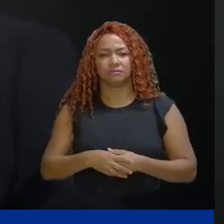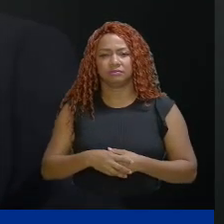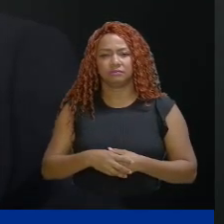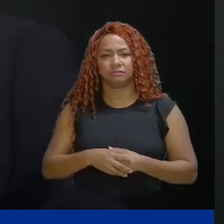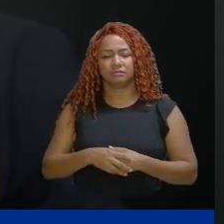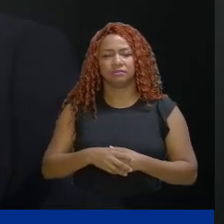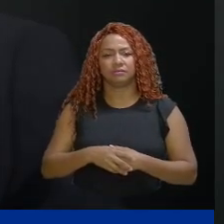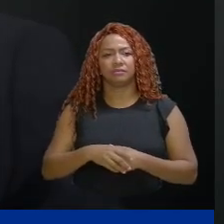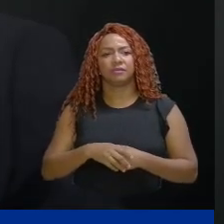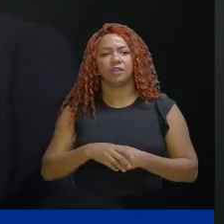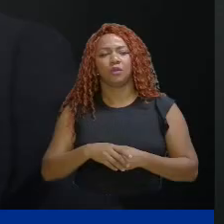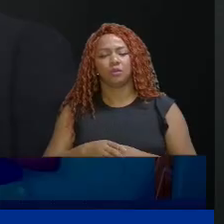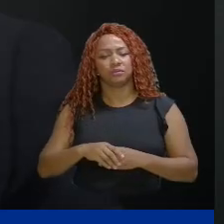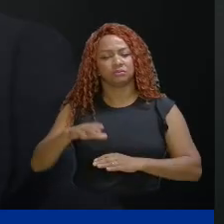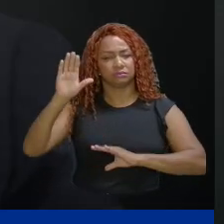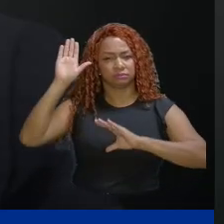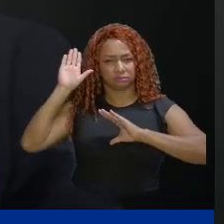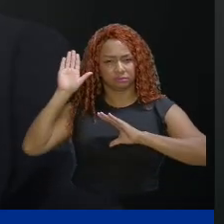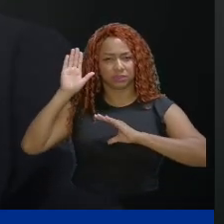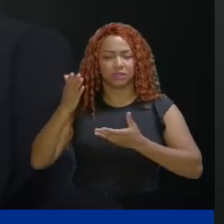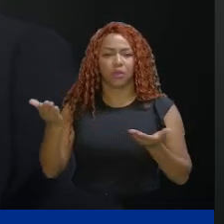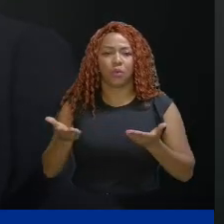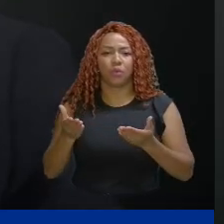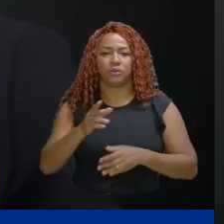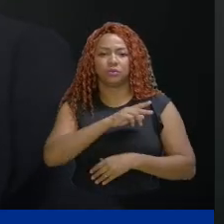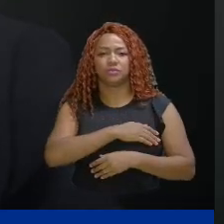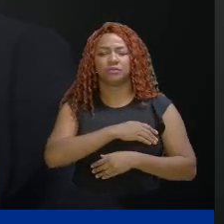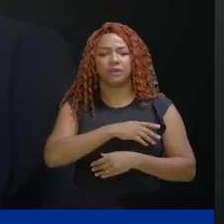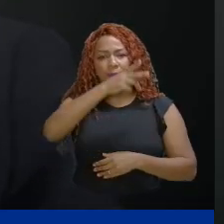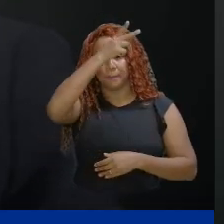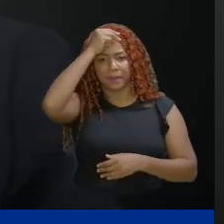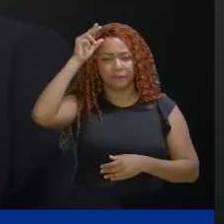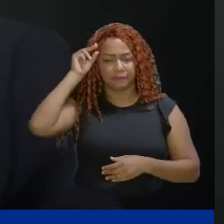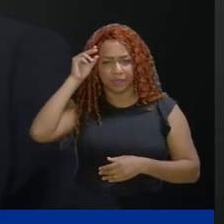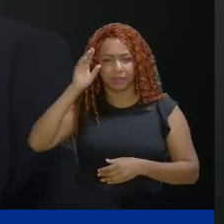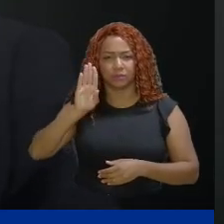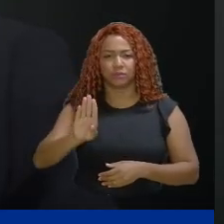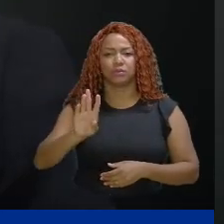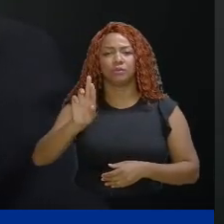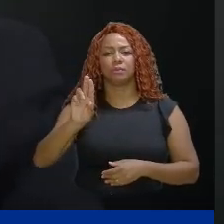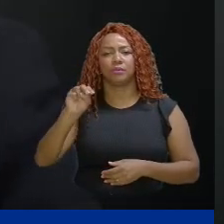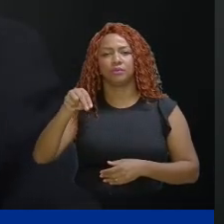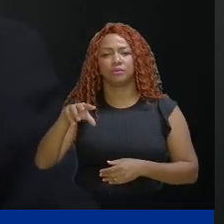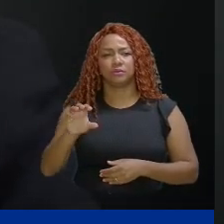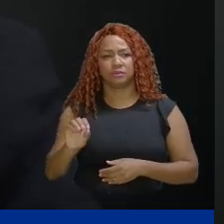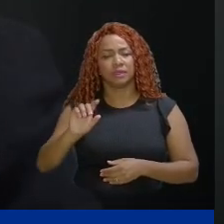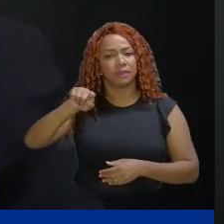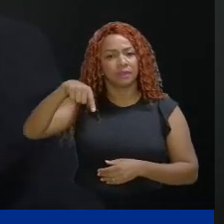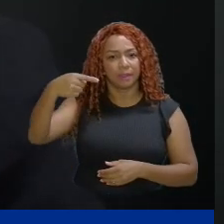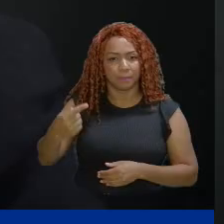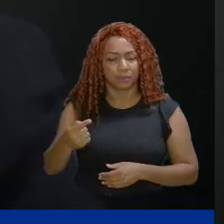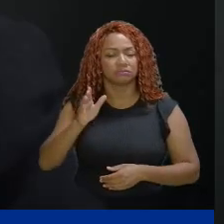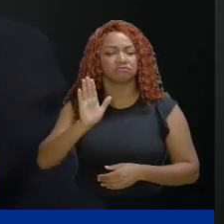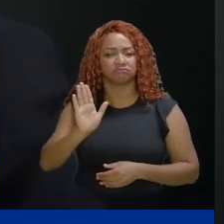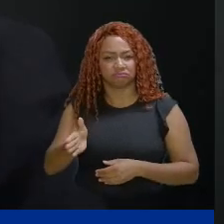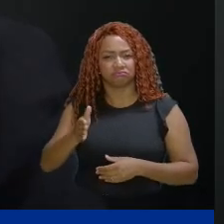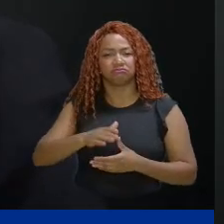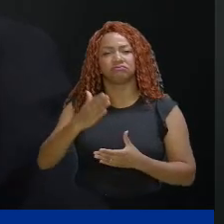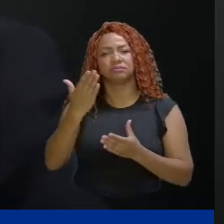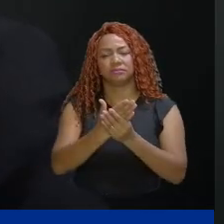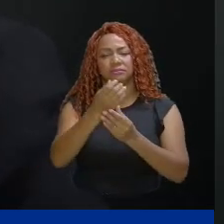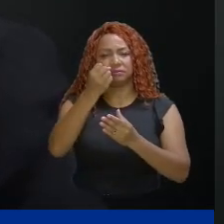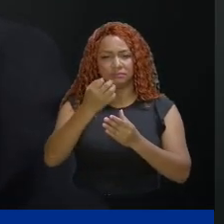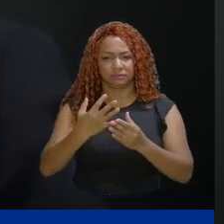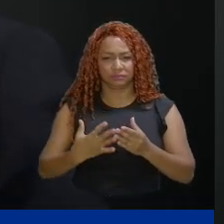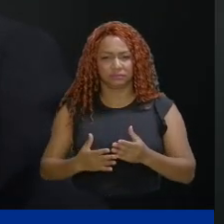da AGE do então candidato, hoje prefeito, Bruno Mineiro. Depois, já nos